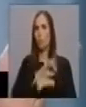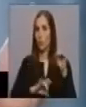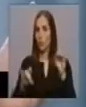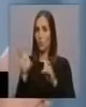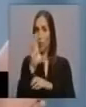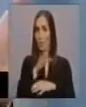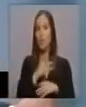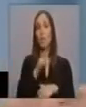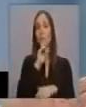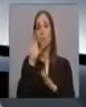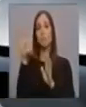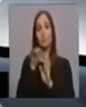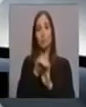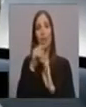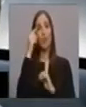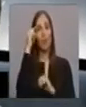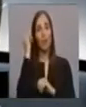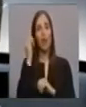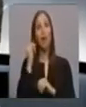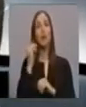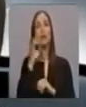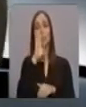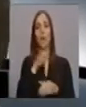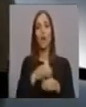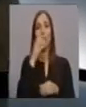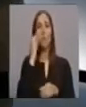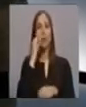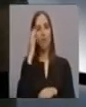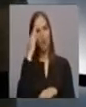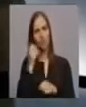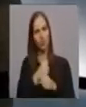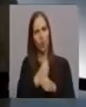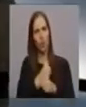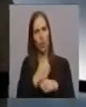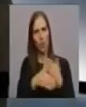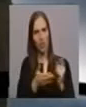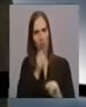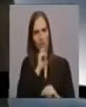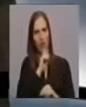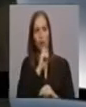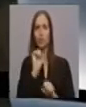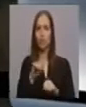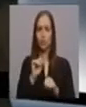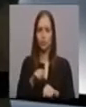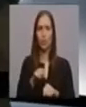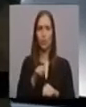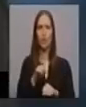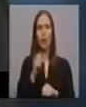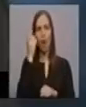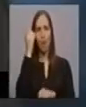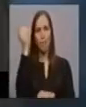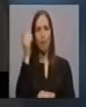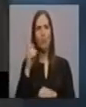esta idéia é com garrafas plásticas a que funciona funciona no espelho funciona na unha na escandinávia é funciona